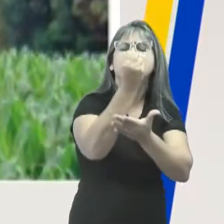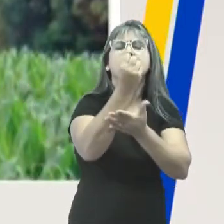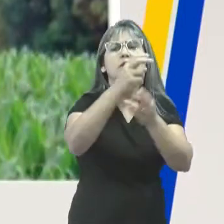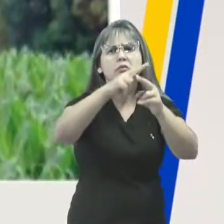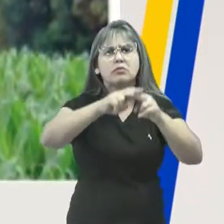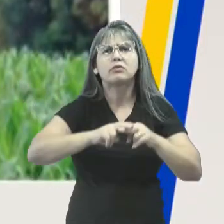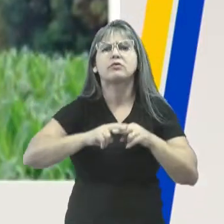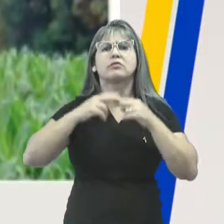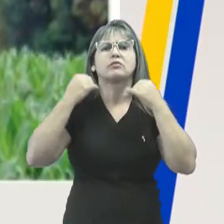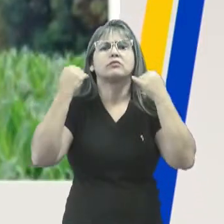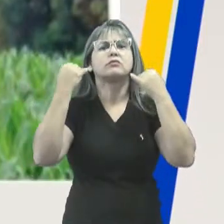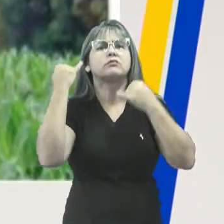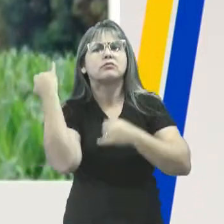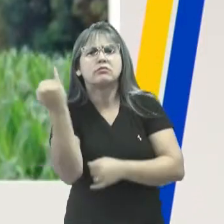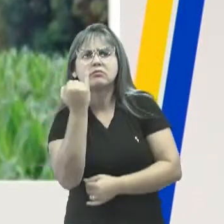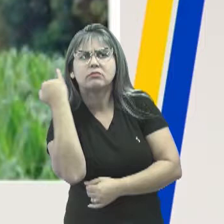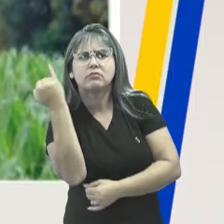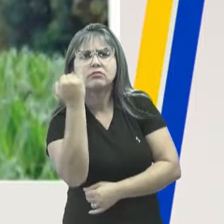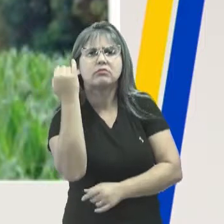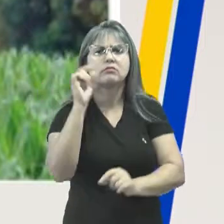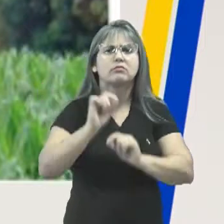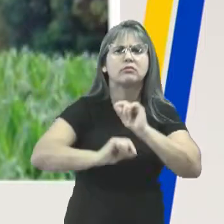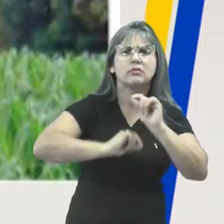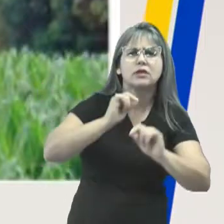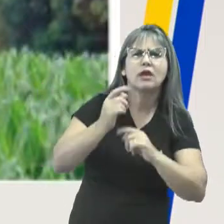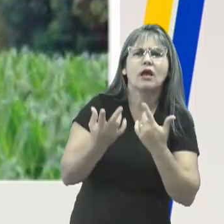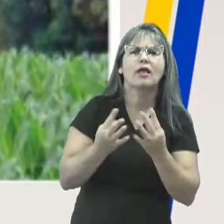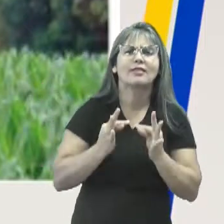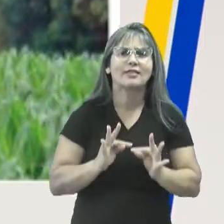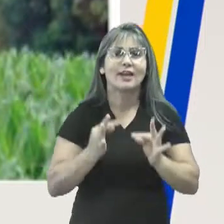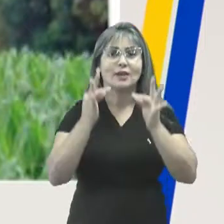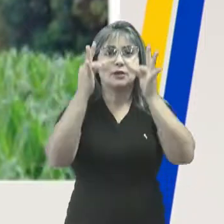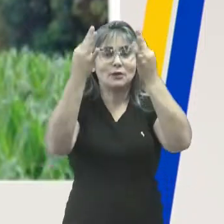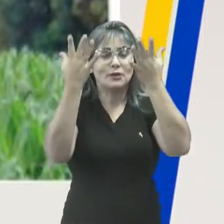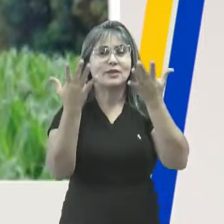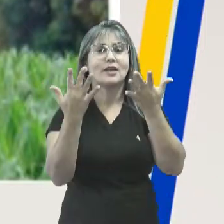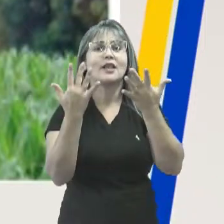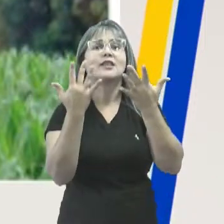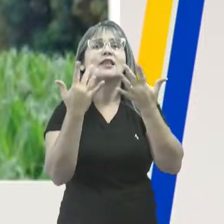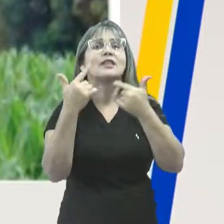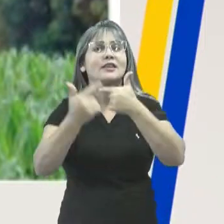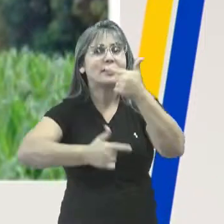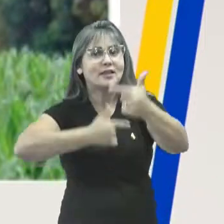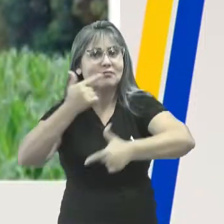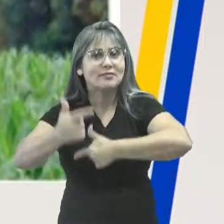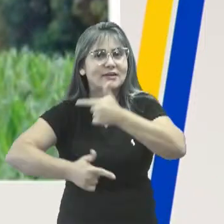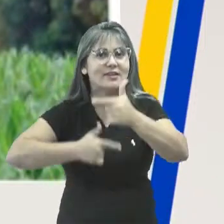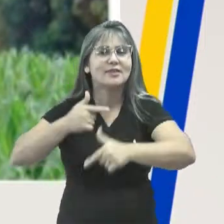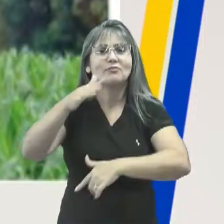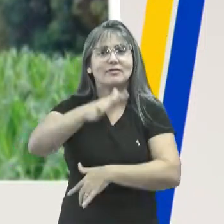desse processo agrícola, né? E aí a chamada agroindústria está utilizando